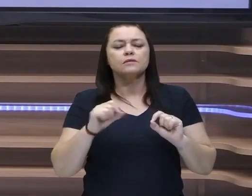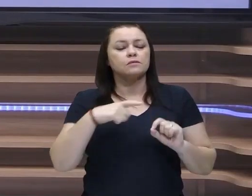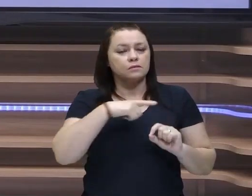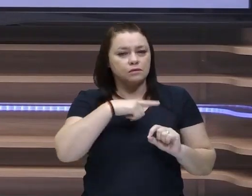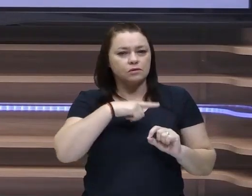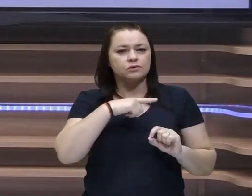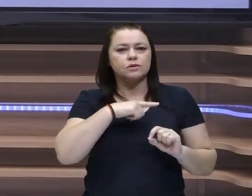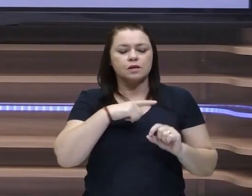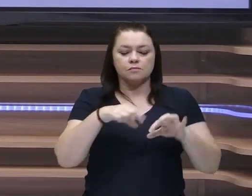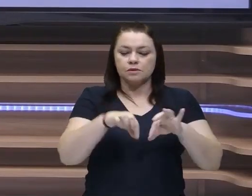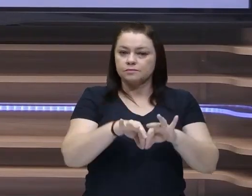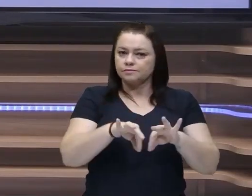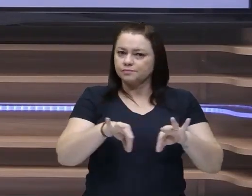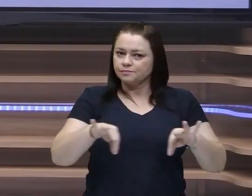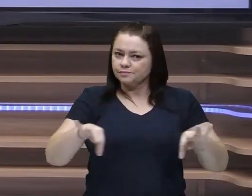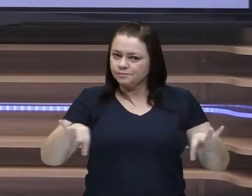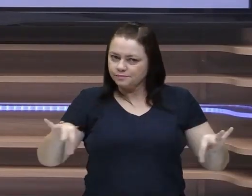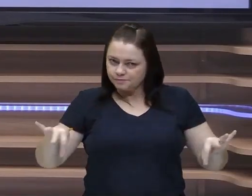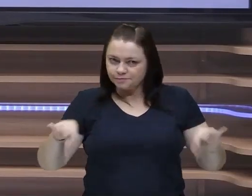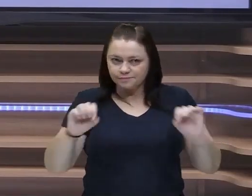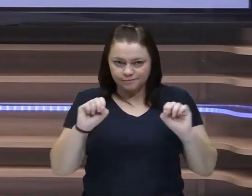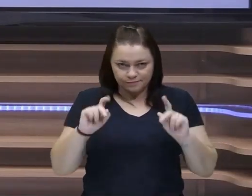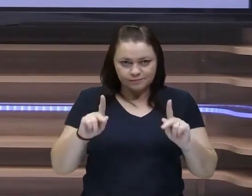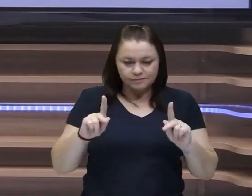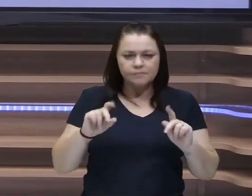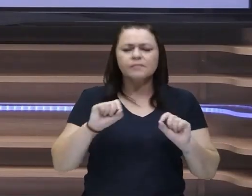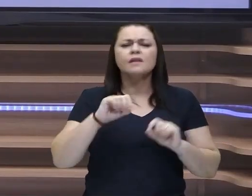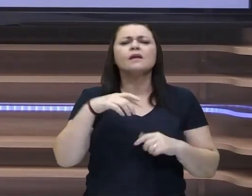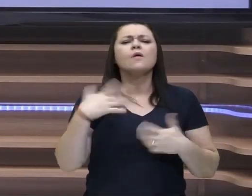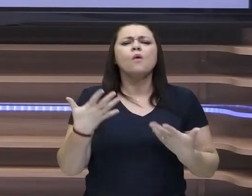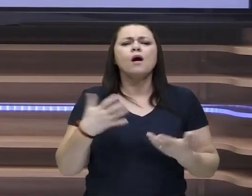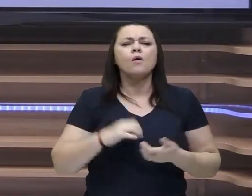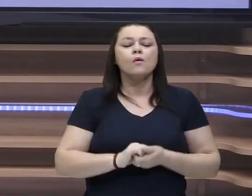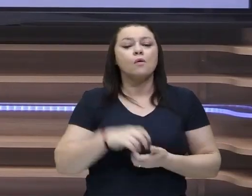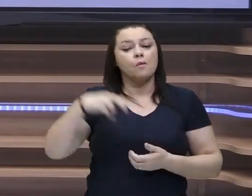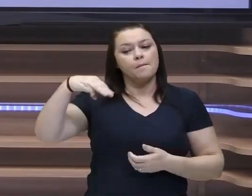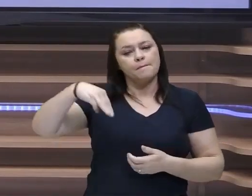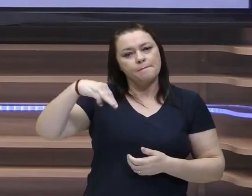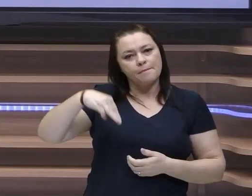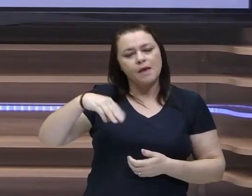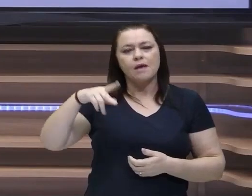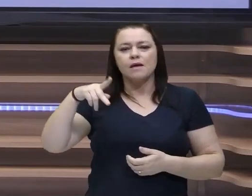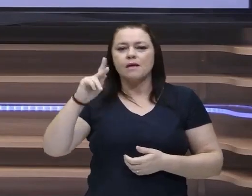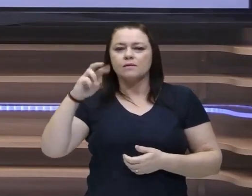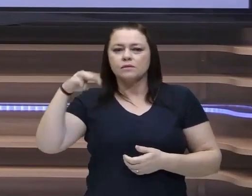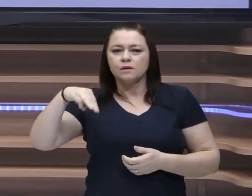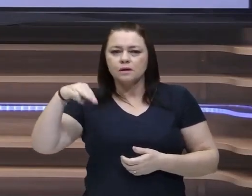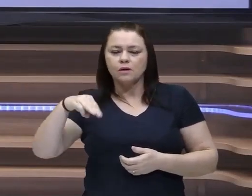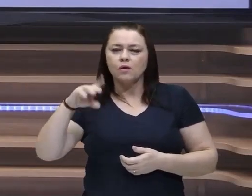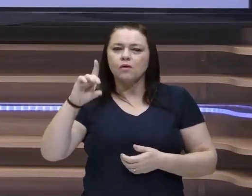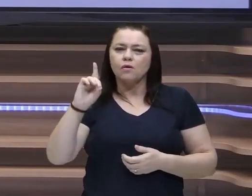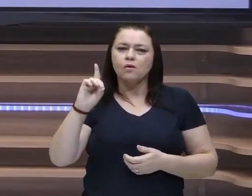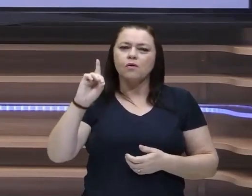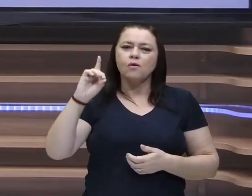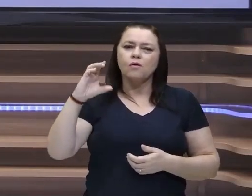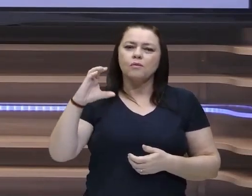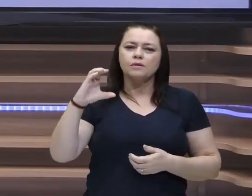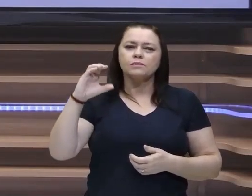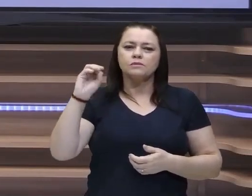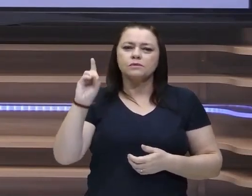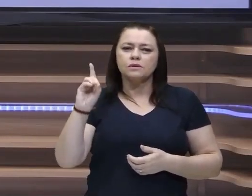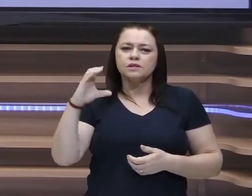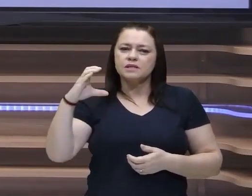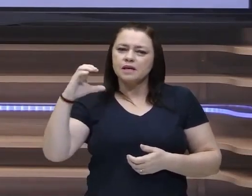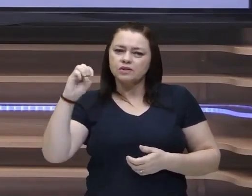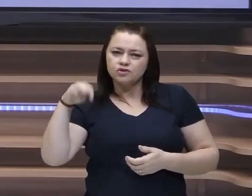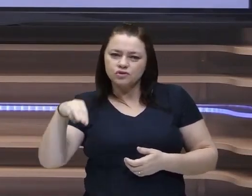unidades de comprimento, tá certo? Quem são elas, professor? Metro, quilômetro, decímetro, centímetro. Nós vimos